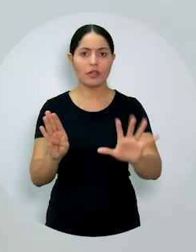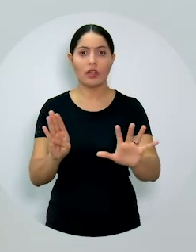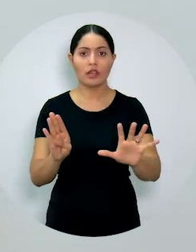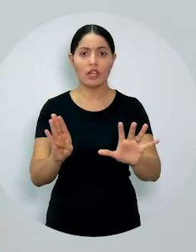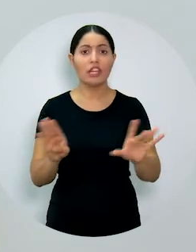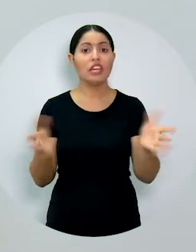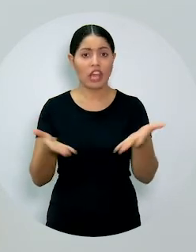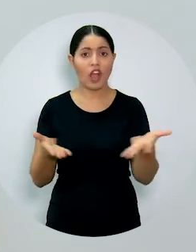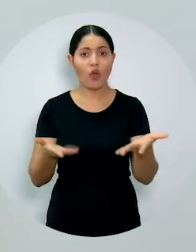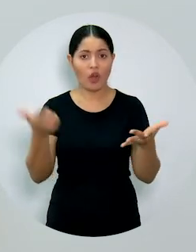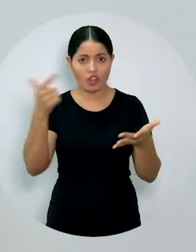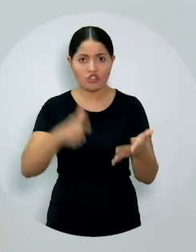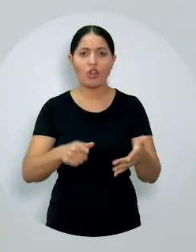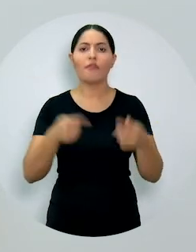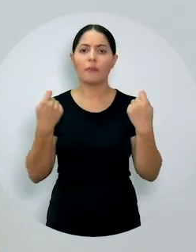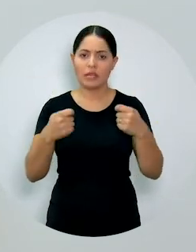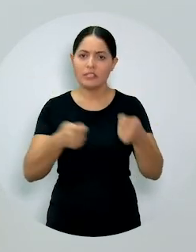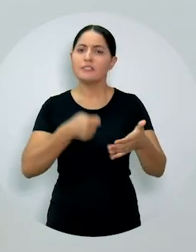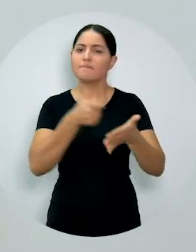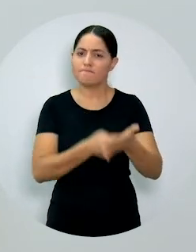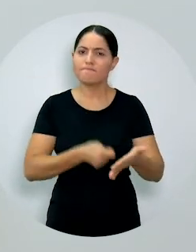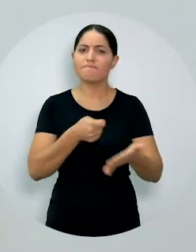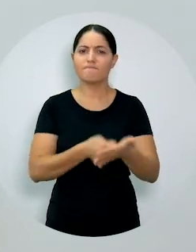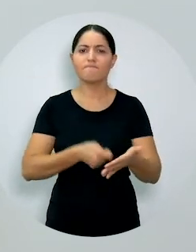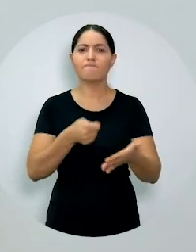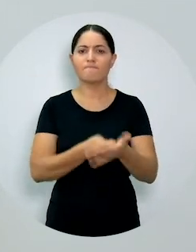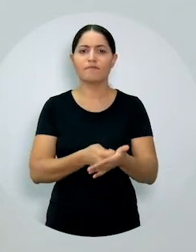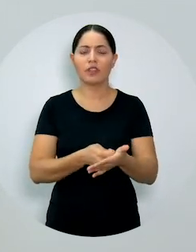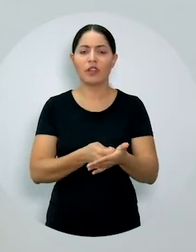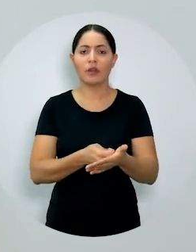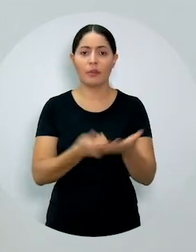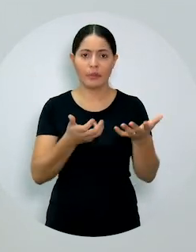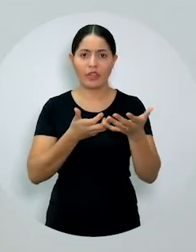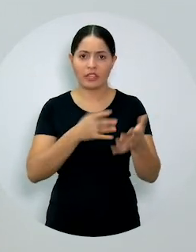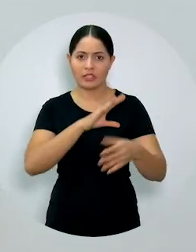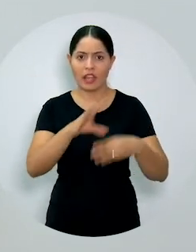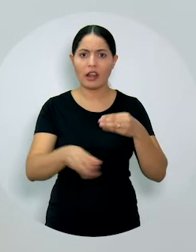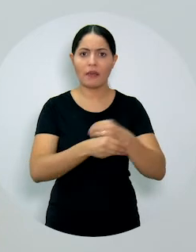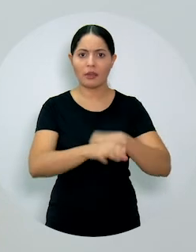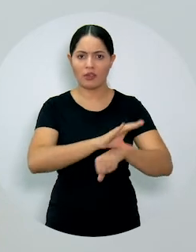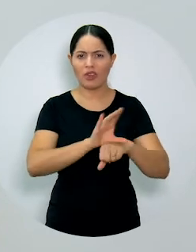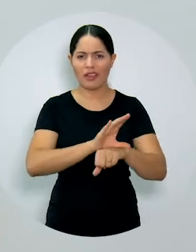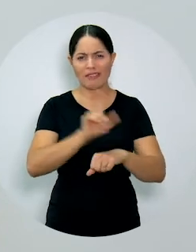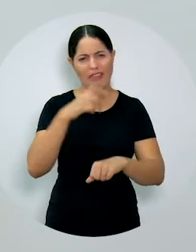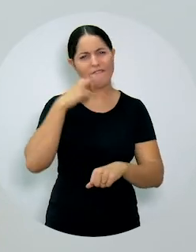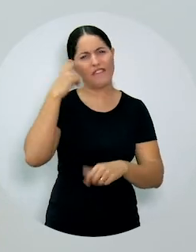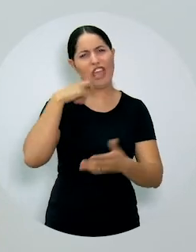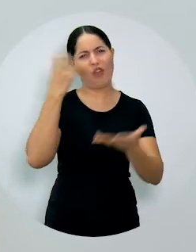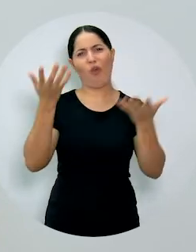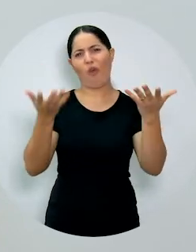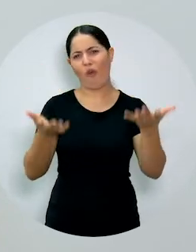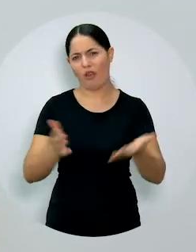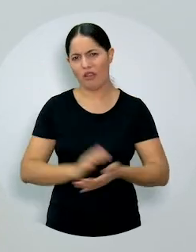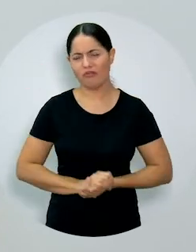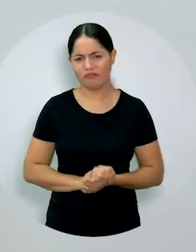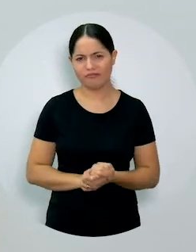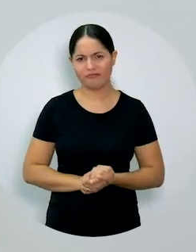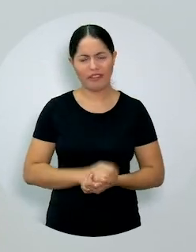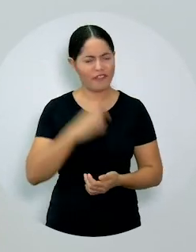a essa tentativa de liquidar a Ordem dos Advogados, o exame de ordem, através dessa emenda constitucional, que é uma